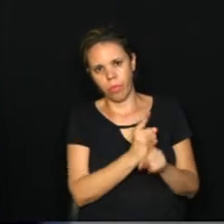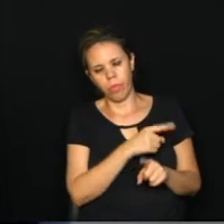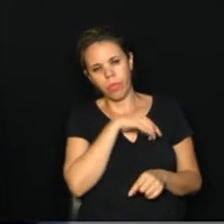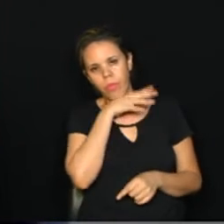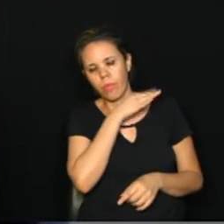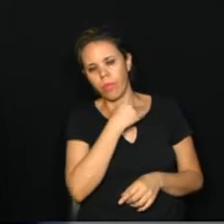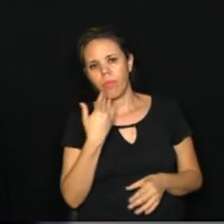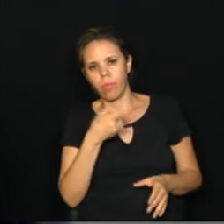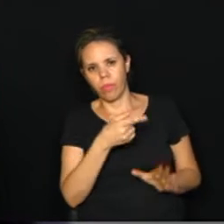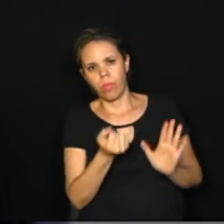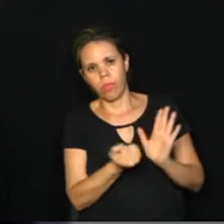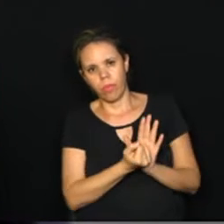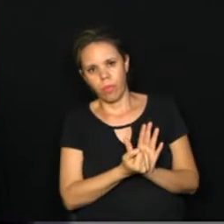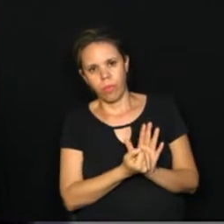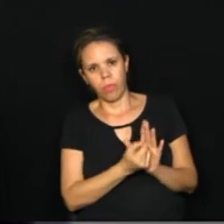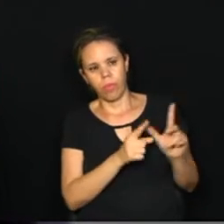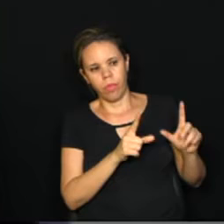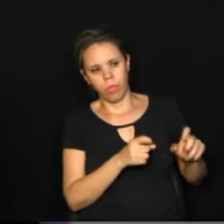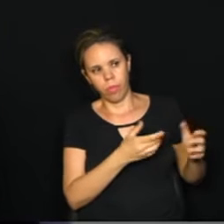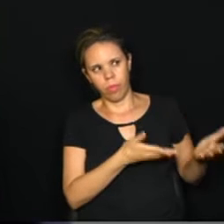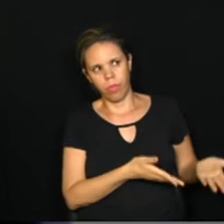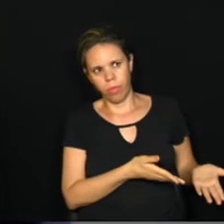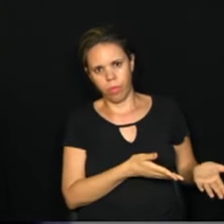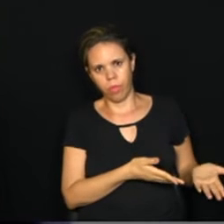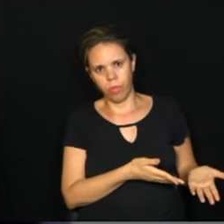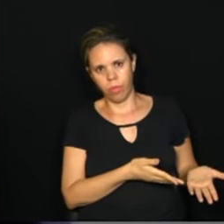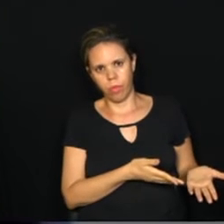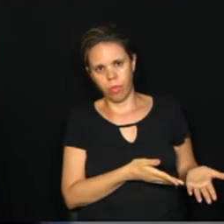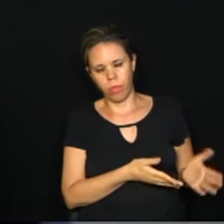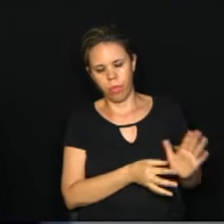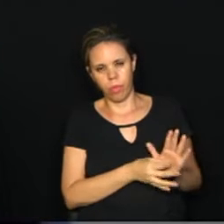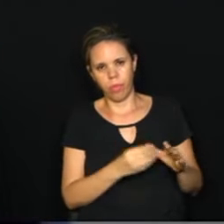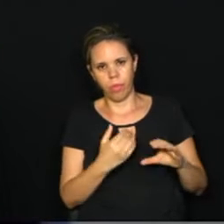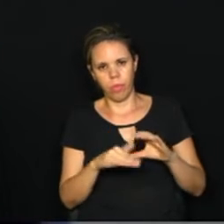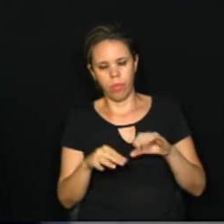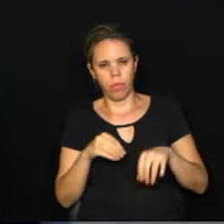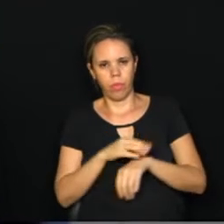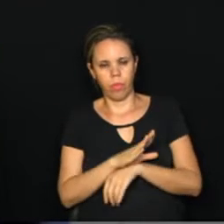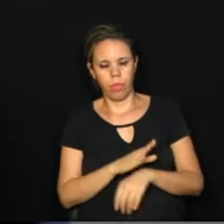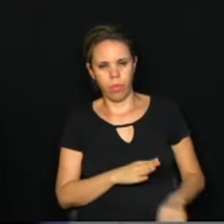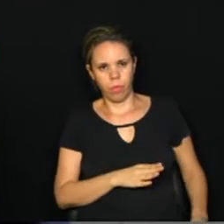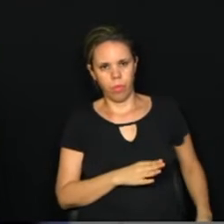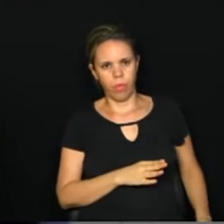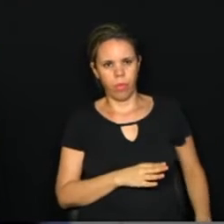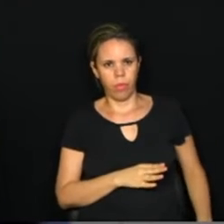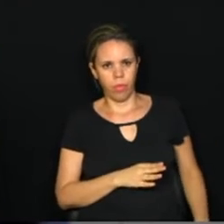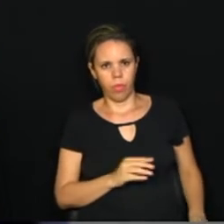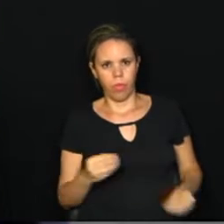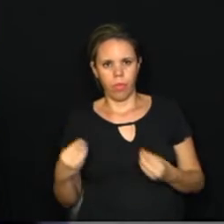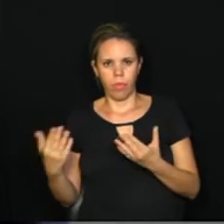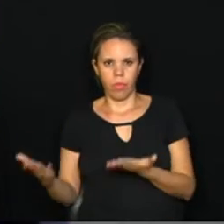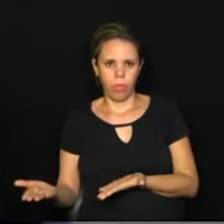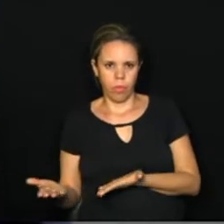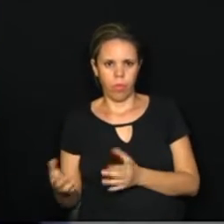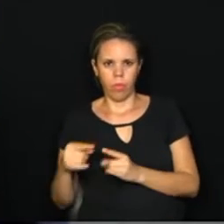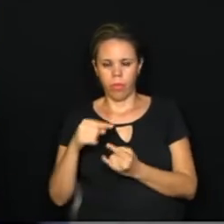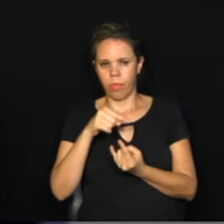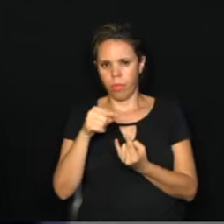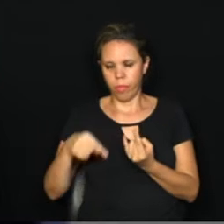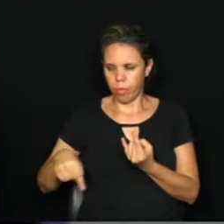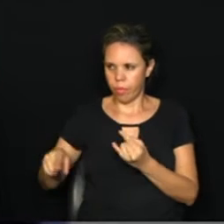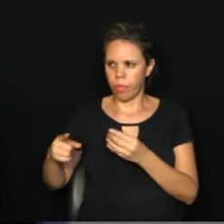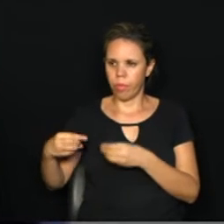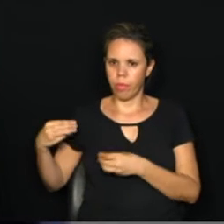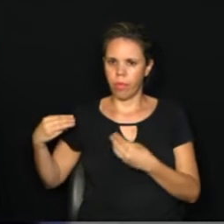morto, ele já faz a foto desse animal. Isso já é enviado nessa plataforma que vai para a Fiocruz, vai para o